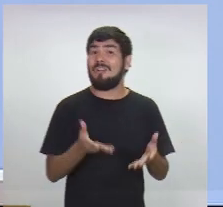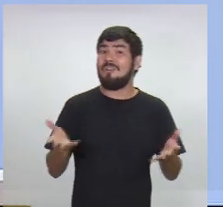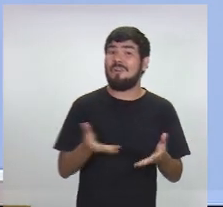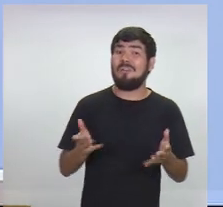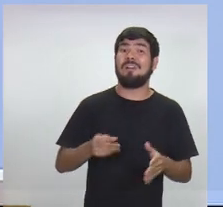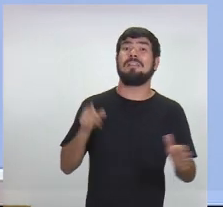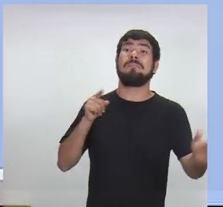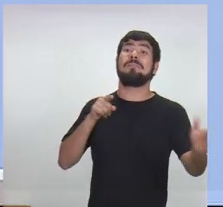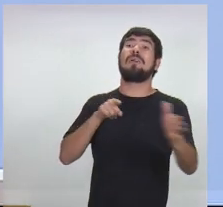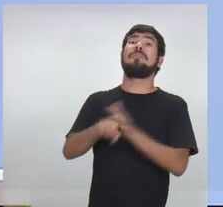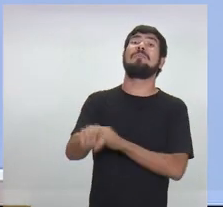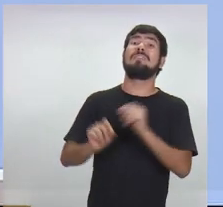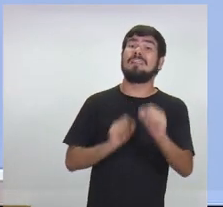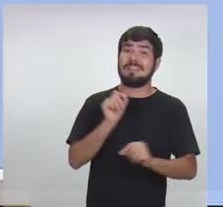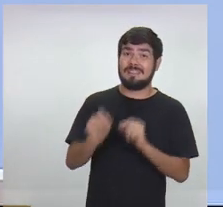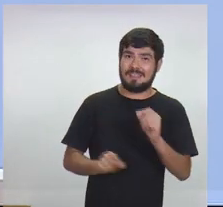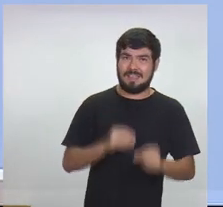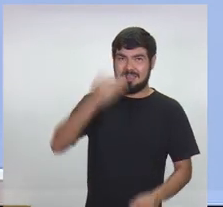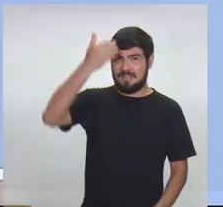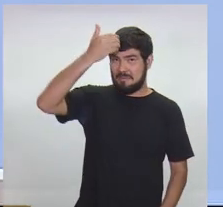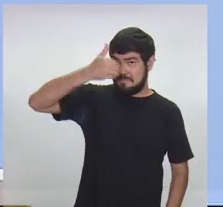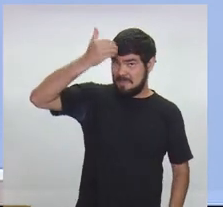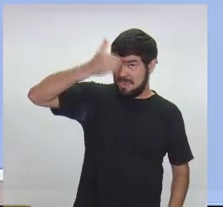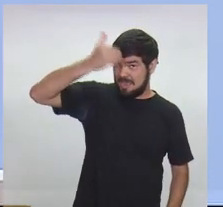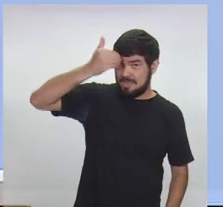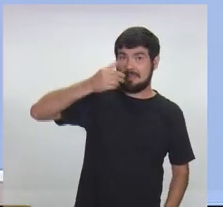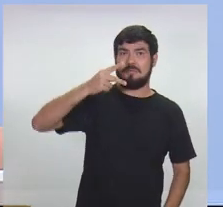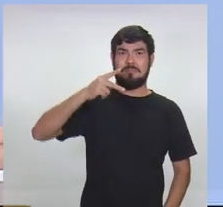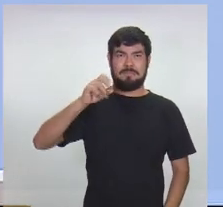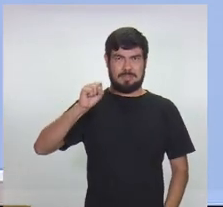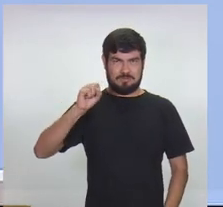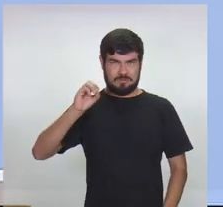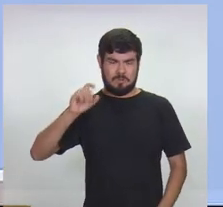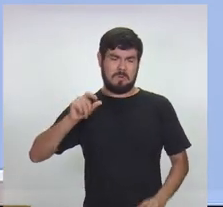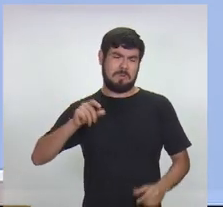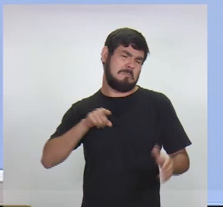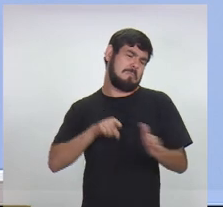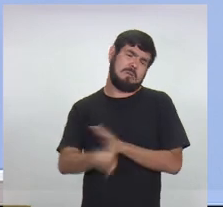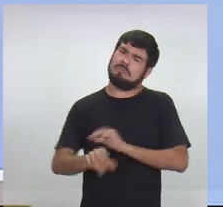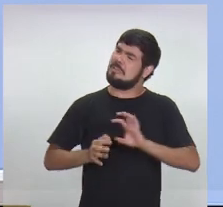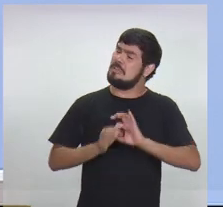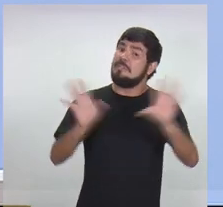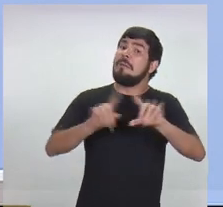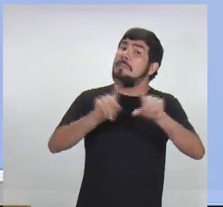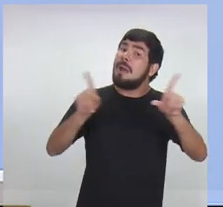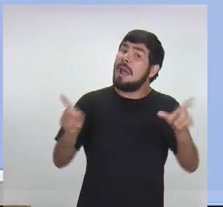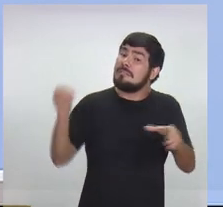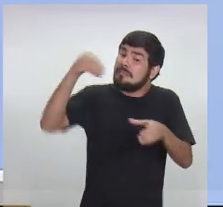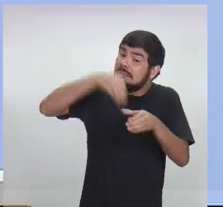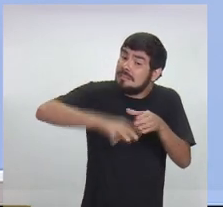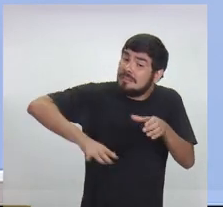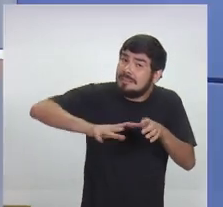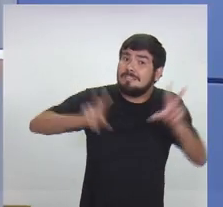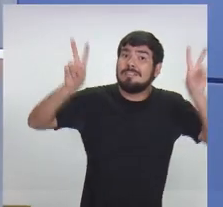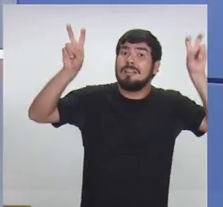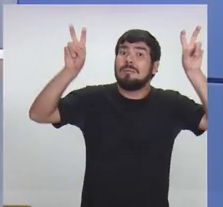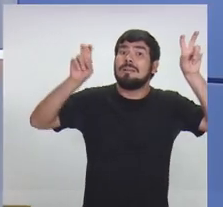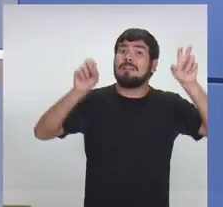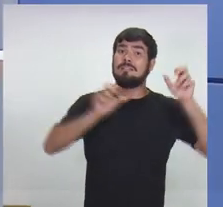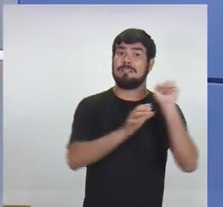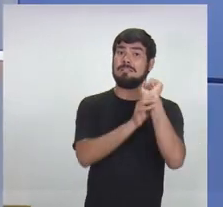próxima pergunta quem faz é o bérgson já tenho o candidato do pessoal pergunta livre mas o tema tem que ser segurança pública o candidato